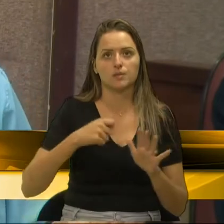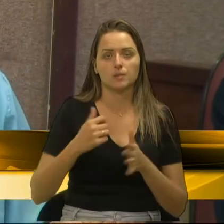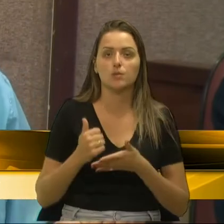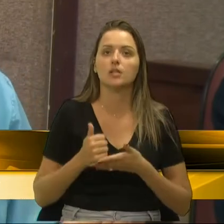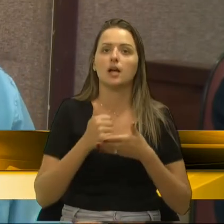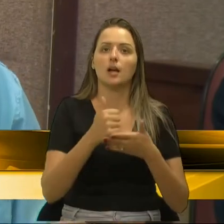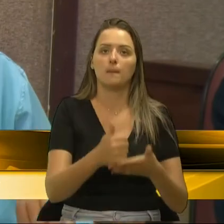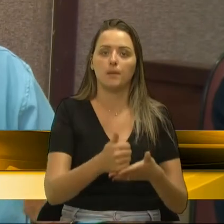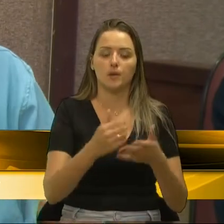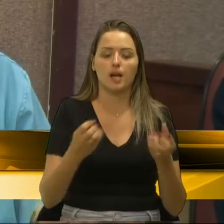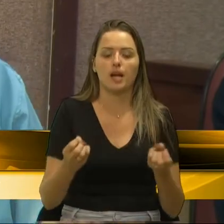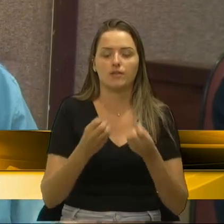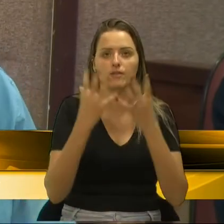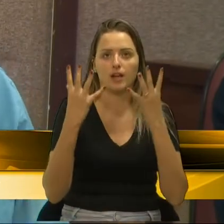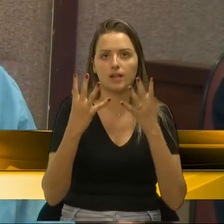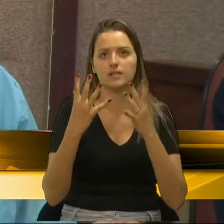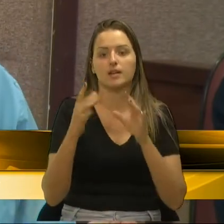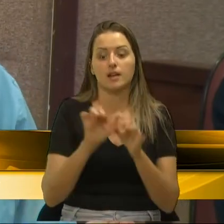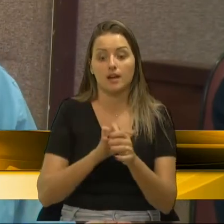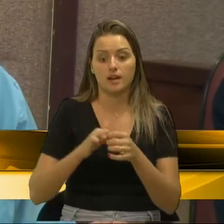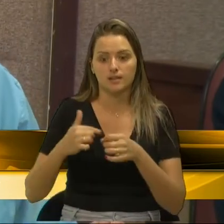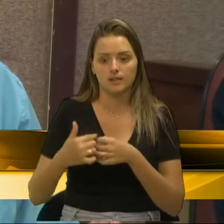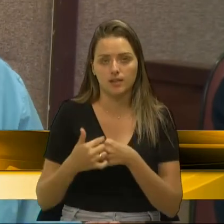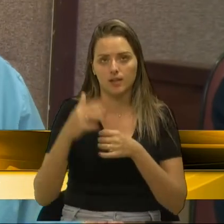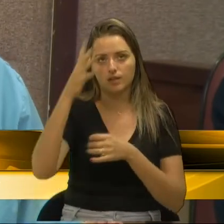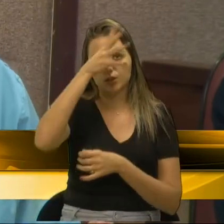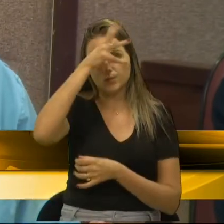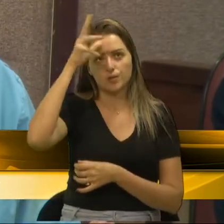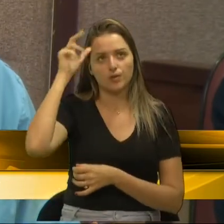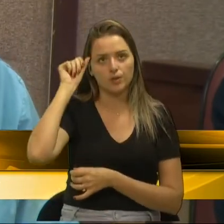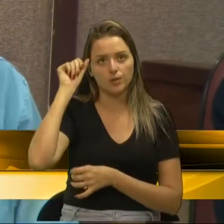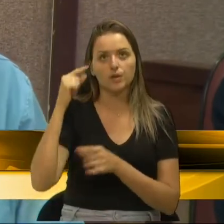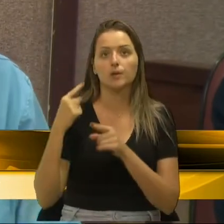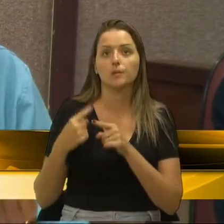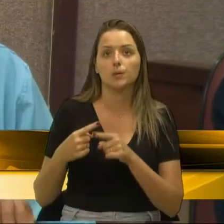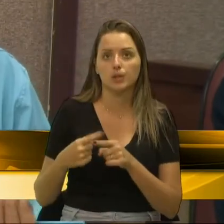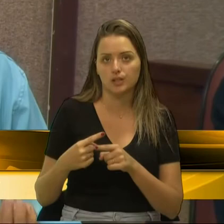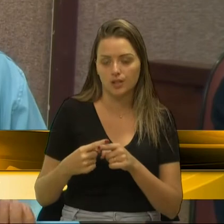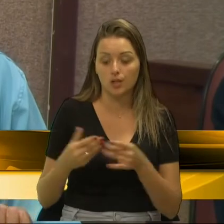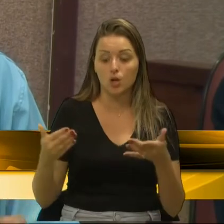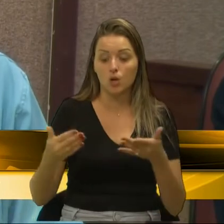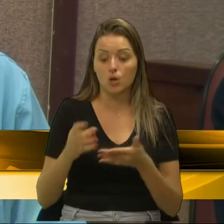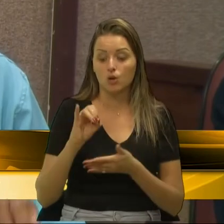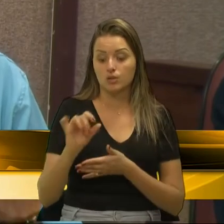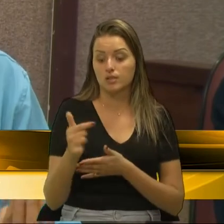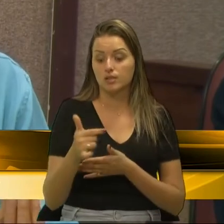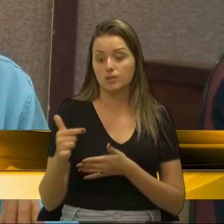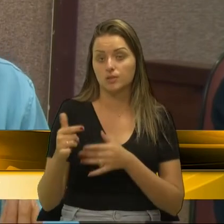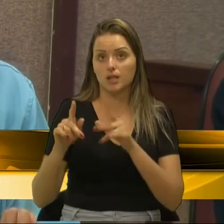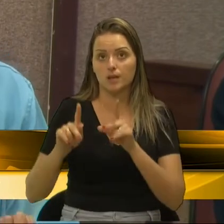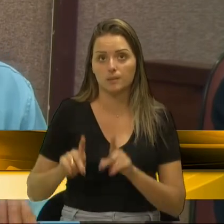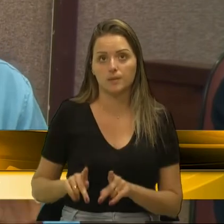suporte, sim, a essa festa, o município, porque hoje, sem o nosso produtor, que a